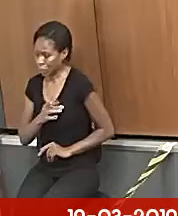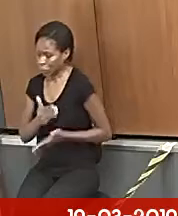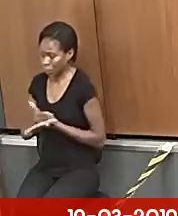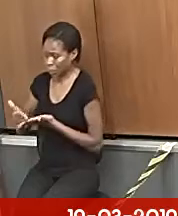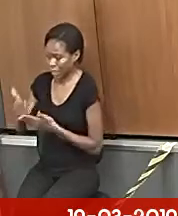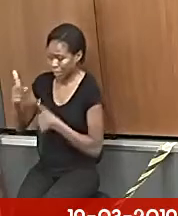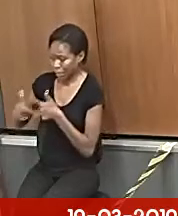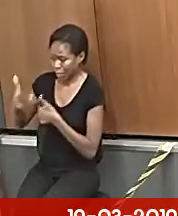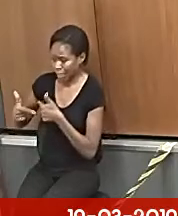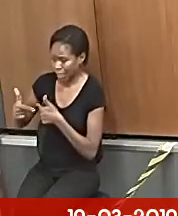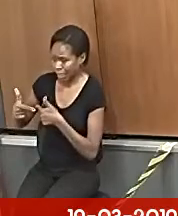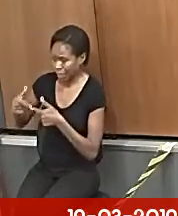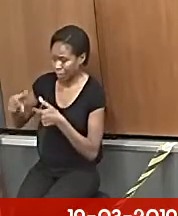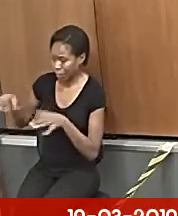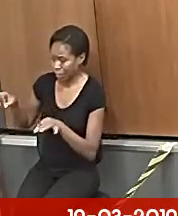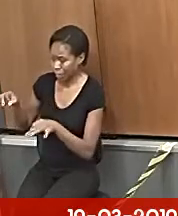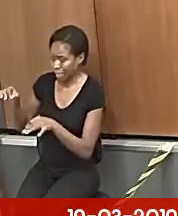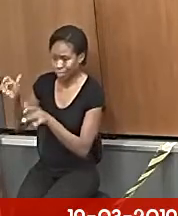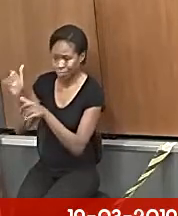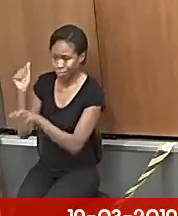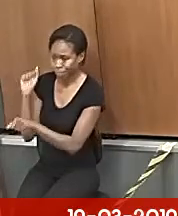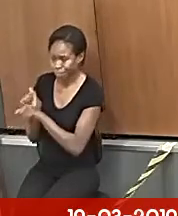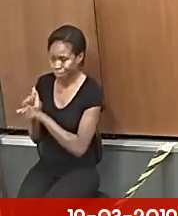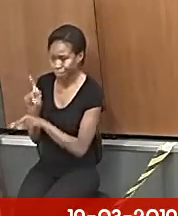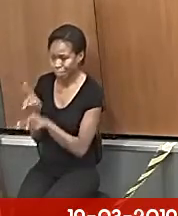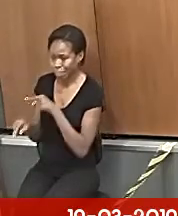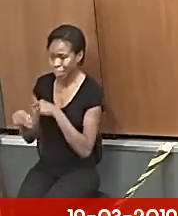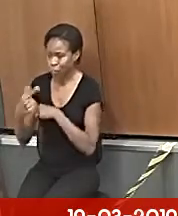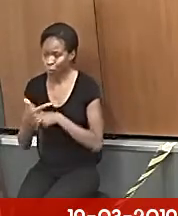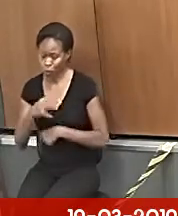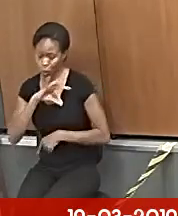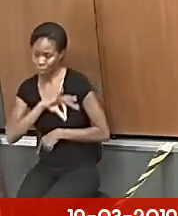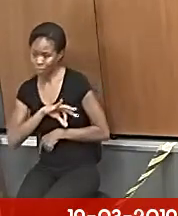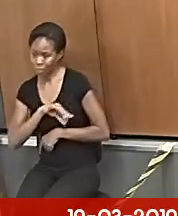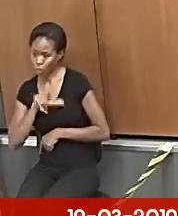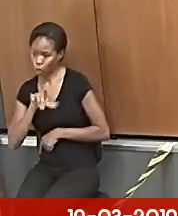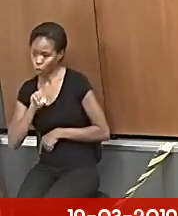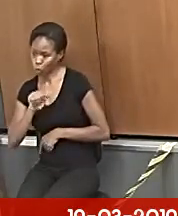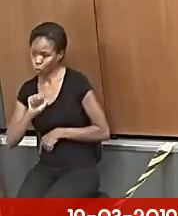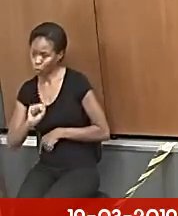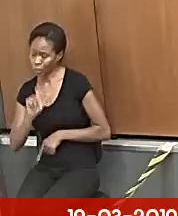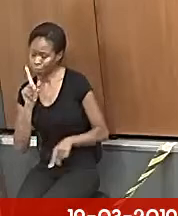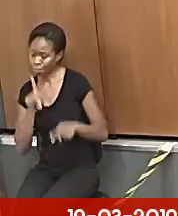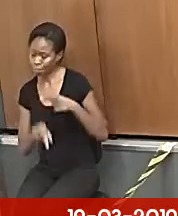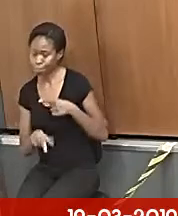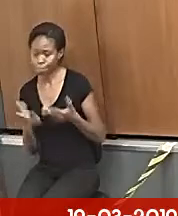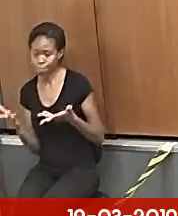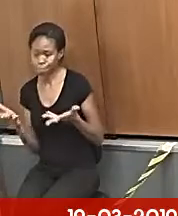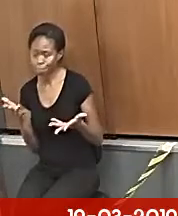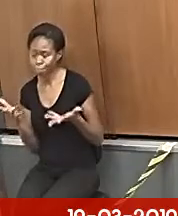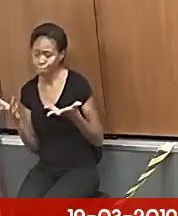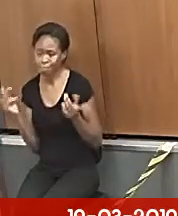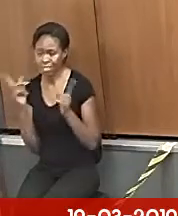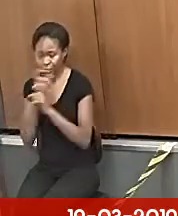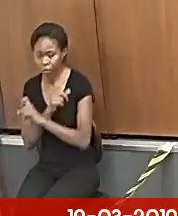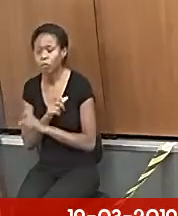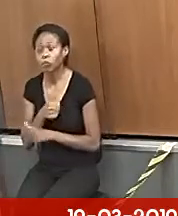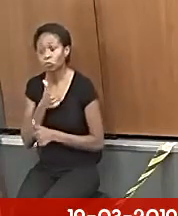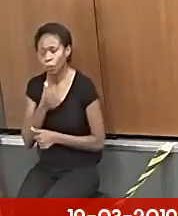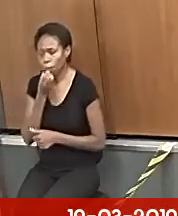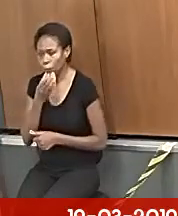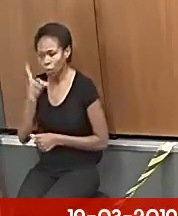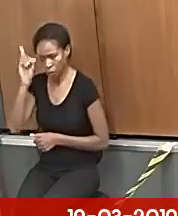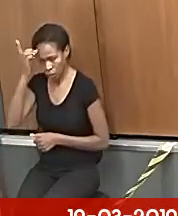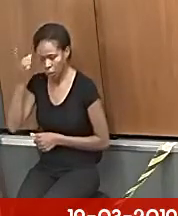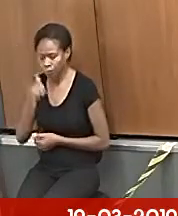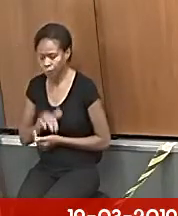nem ficar no trabalho toque eu gostaria que a gente discutir sim todos assim a ser feita melhores em bolsa a entender que a importância é muito boa idéia